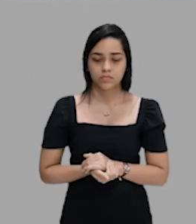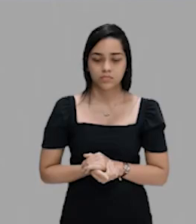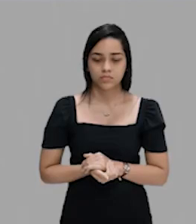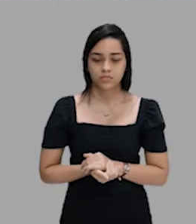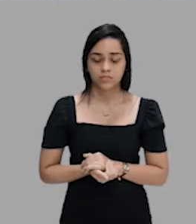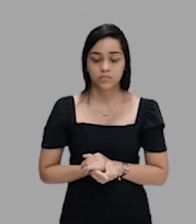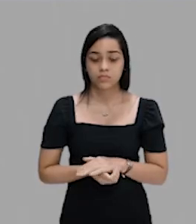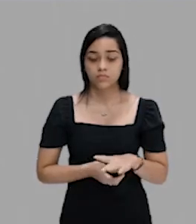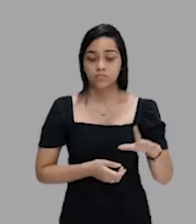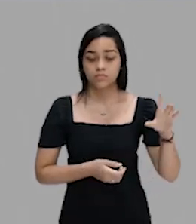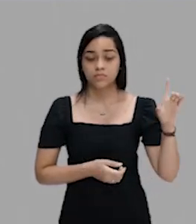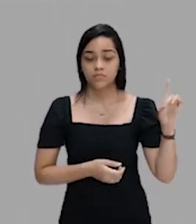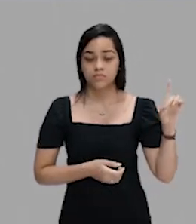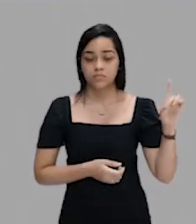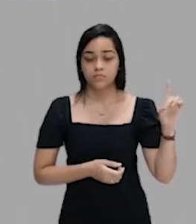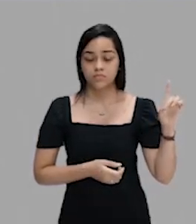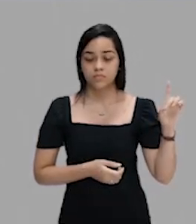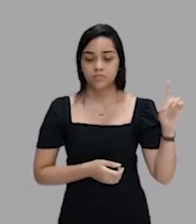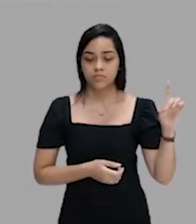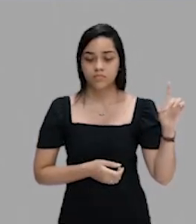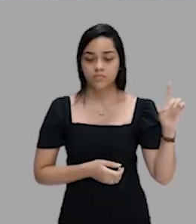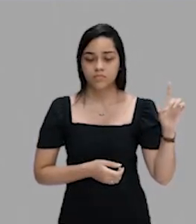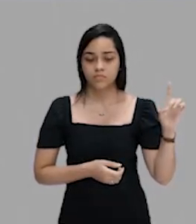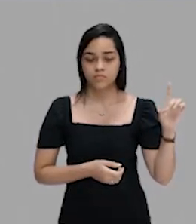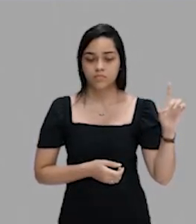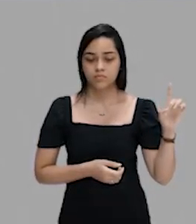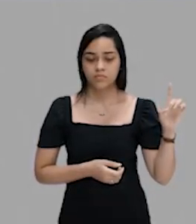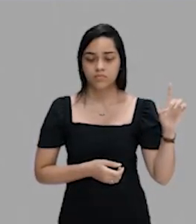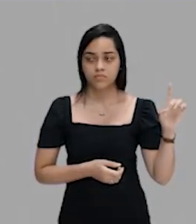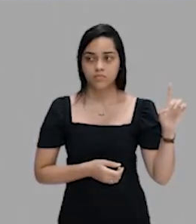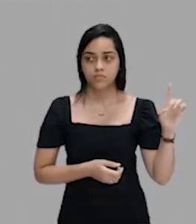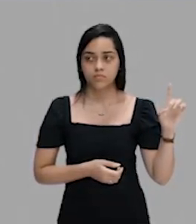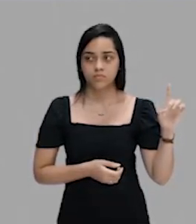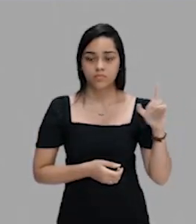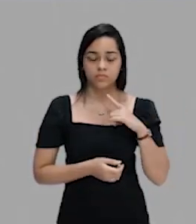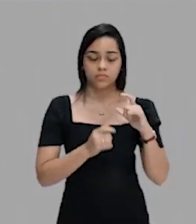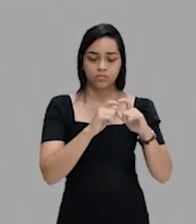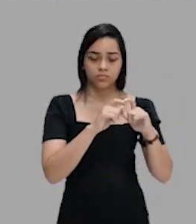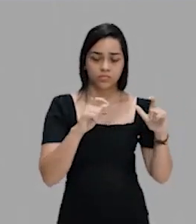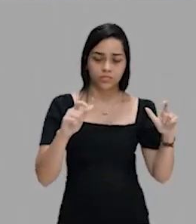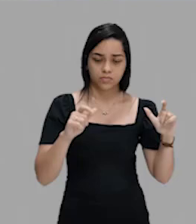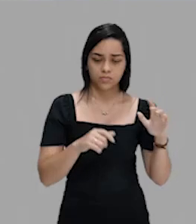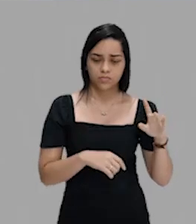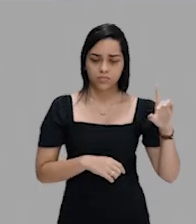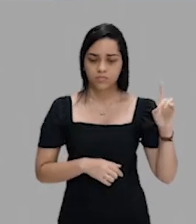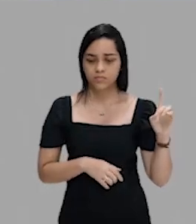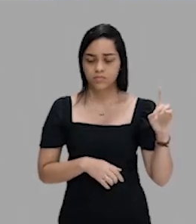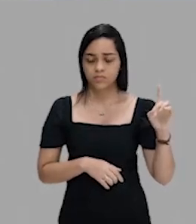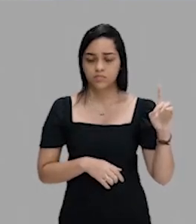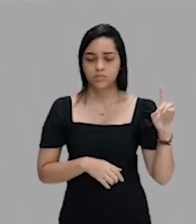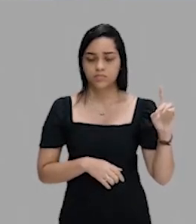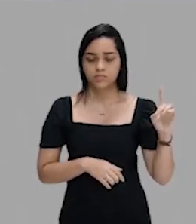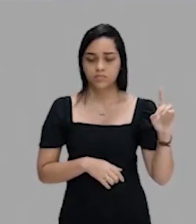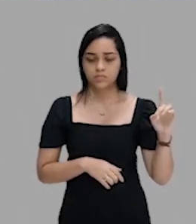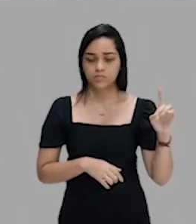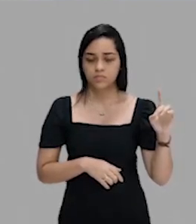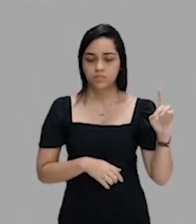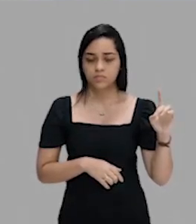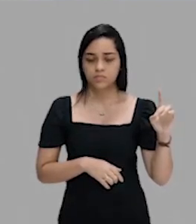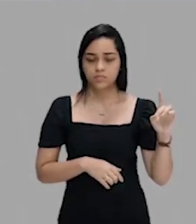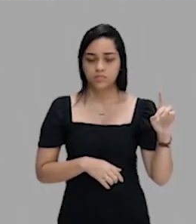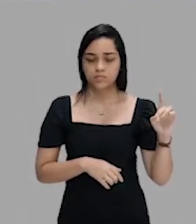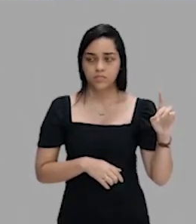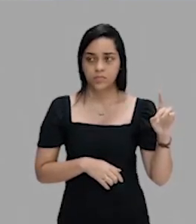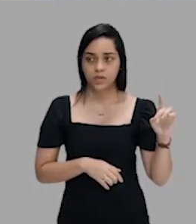o lavrador revirou os olhos aqui eu tenho uma oração começou a tremer eu tenho uma outra